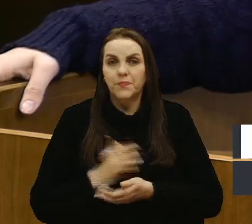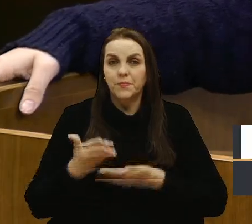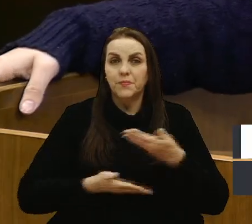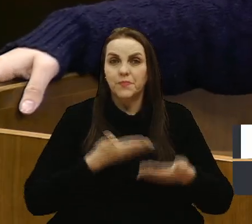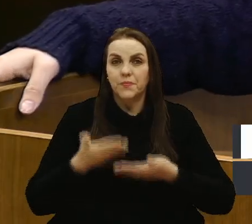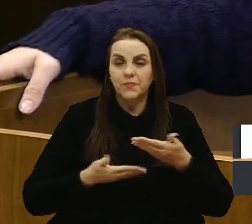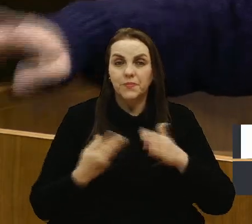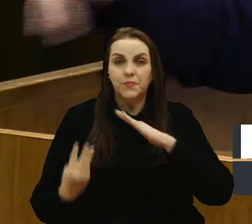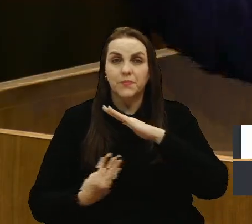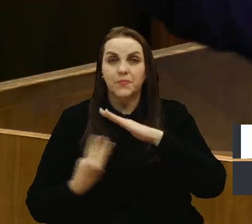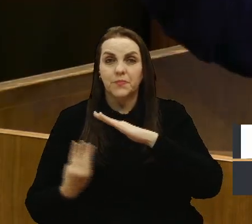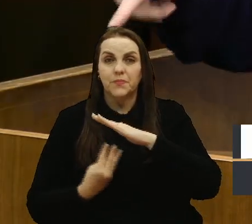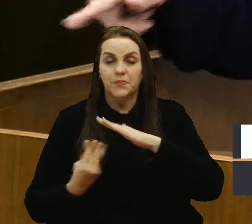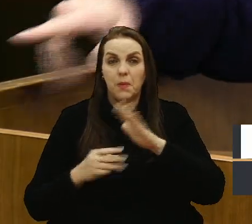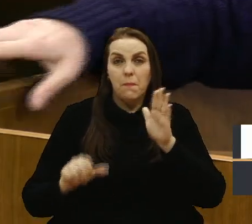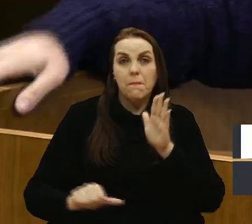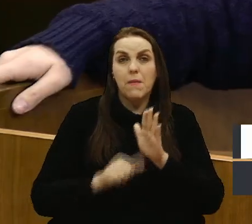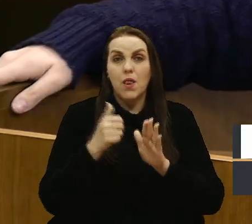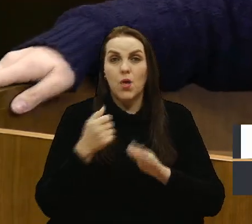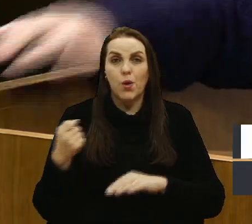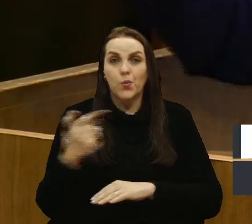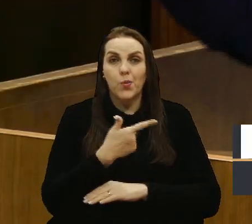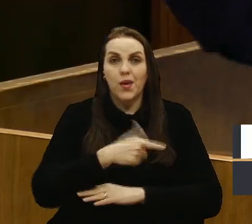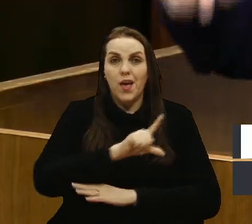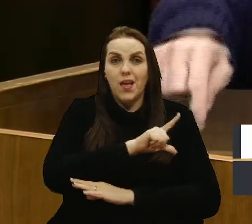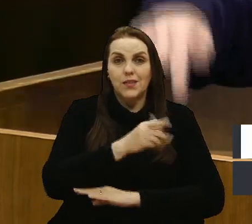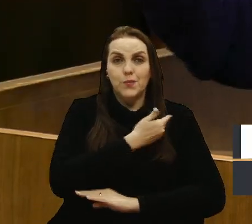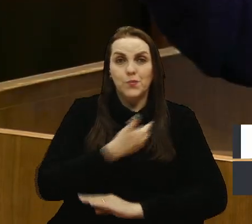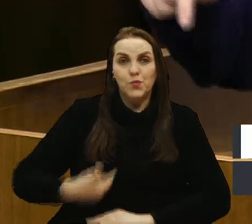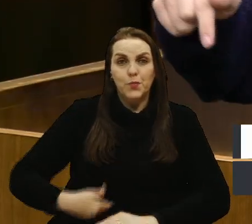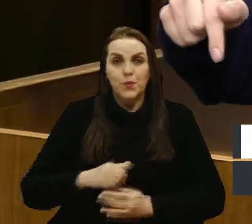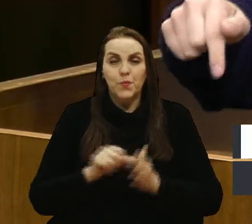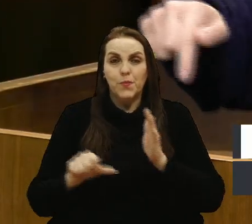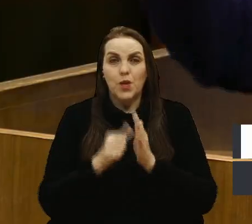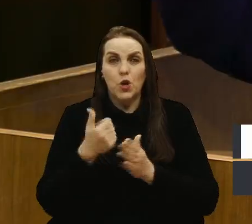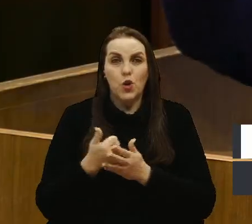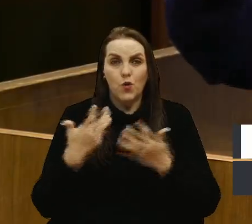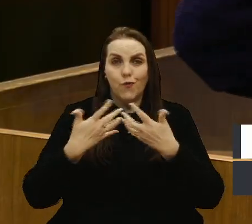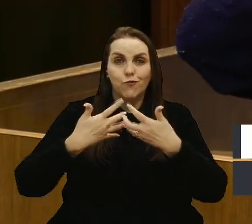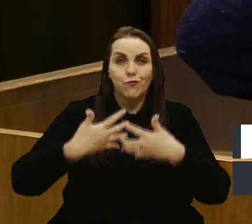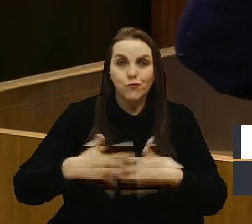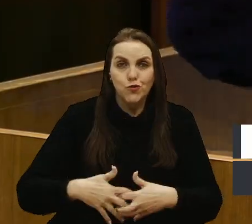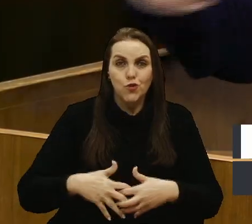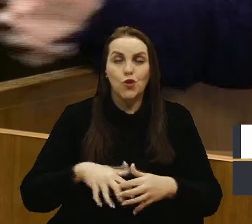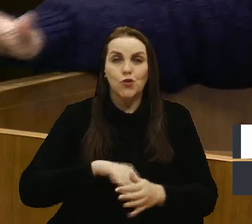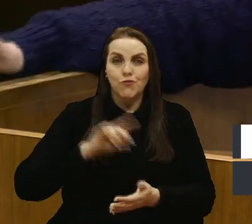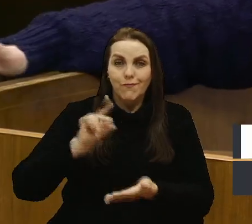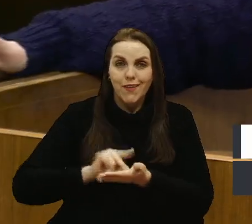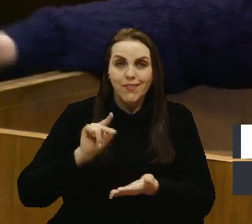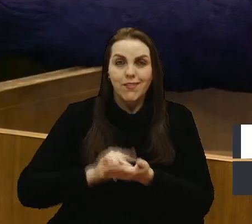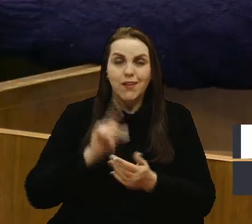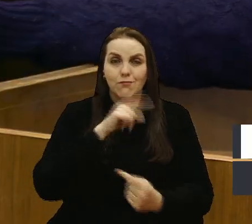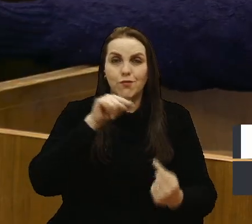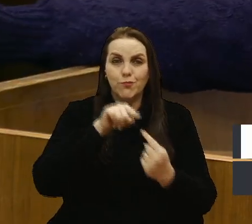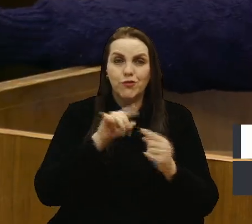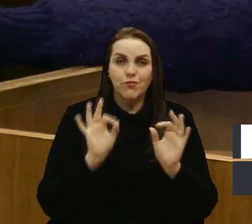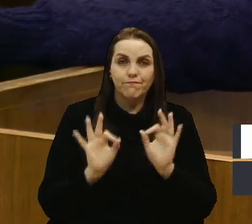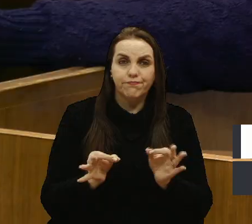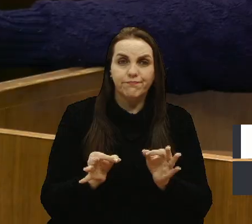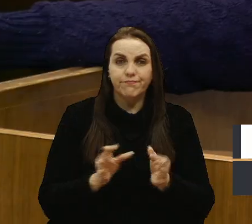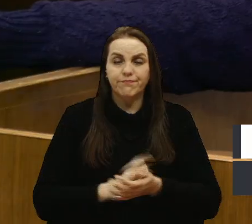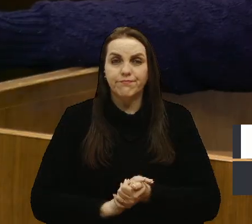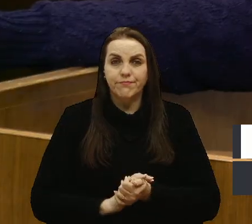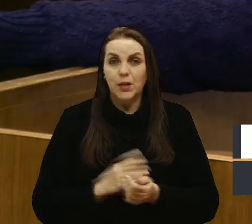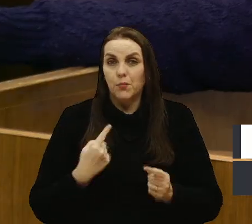nós terceirizamos que ele ficou melhor do que quando era público, que melhorou, que funcionou e que, de fato, cumpriu o objetivo que ele deveria cumprir?